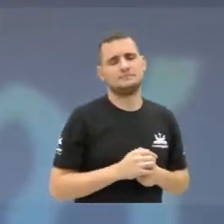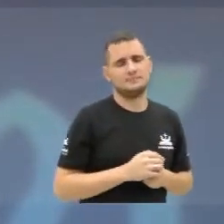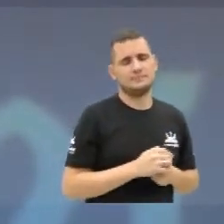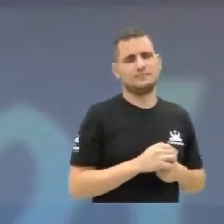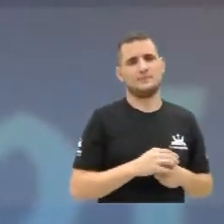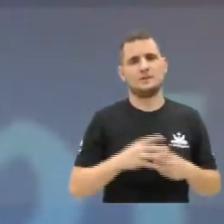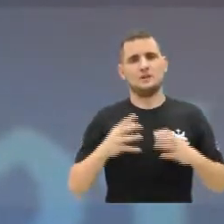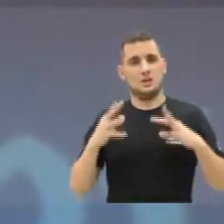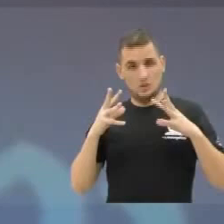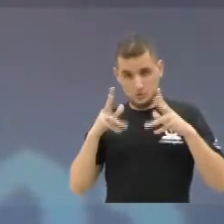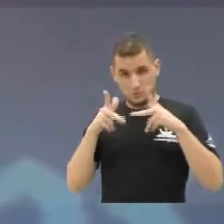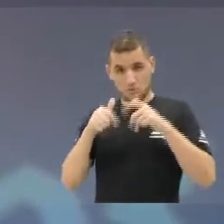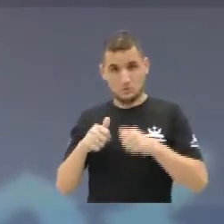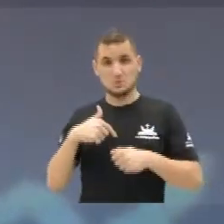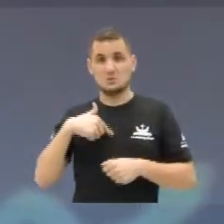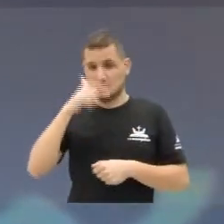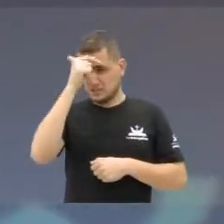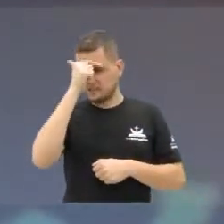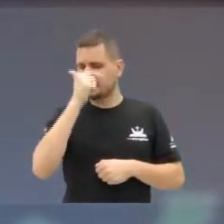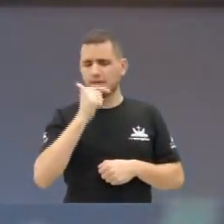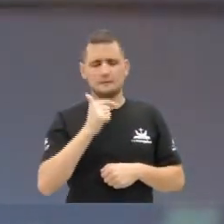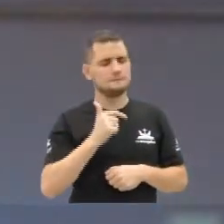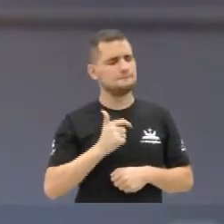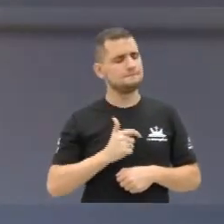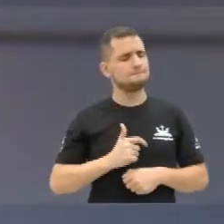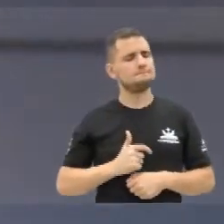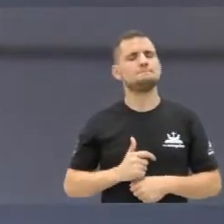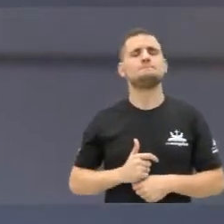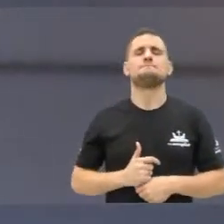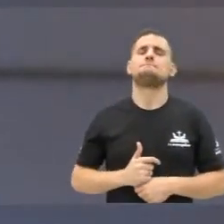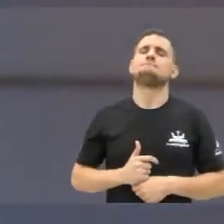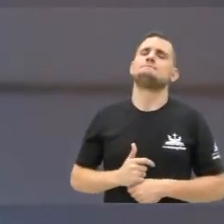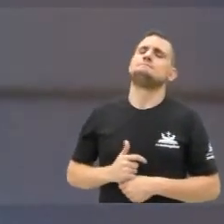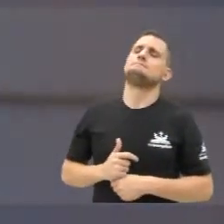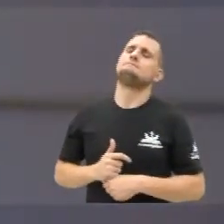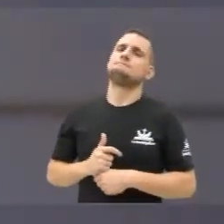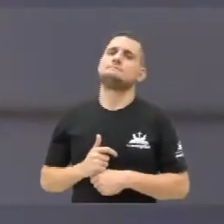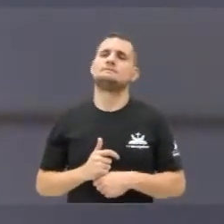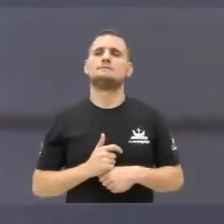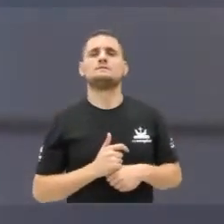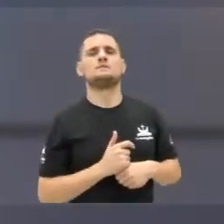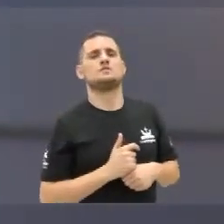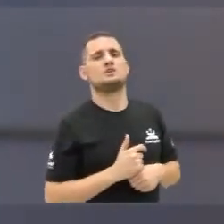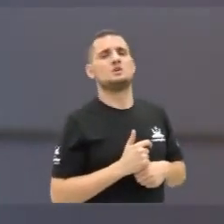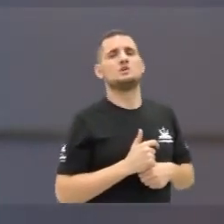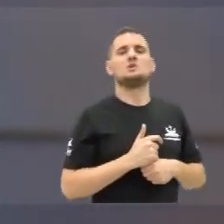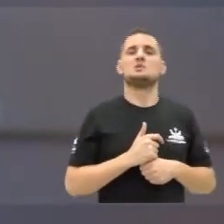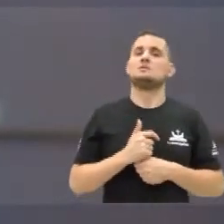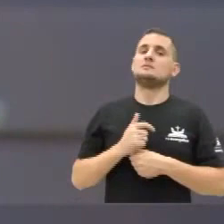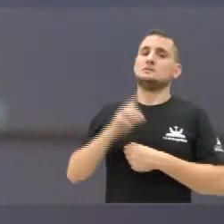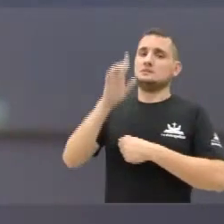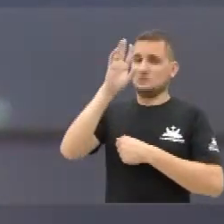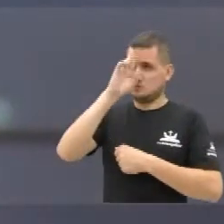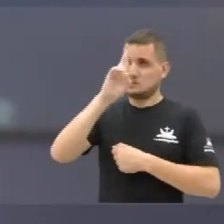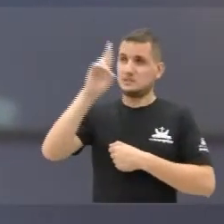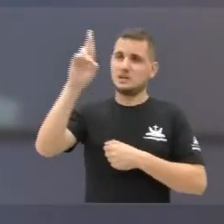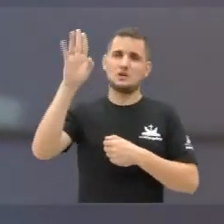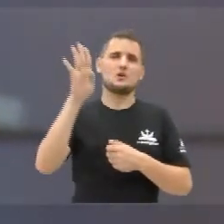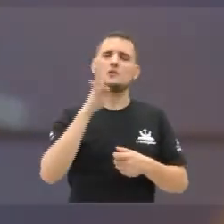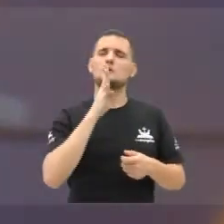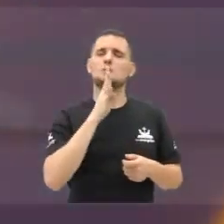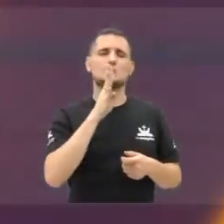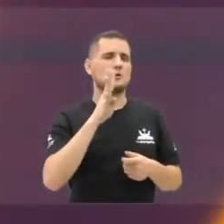que tenho e sou. Vem agora me curar, Senhor. Conheces toda a minha dor.